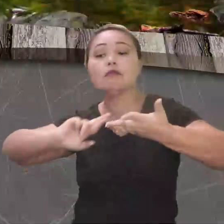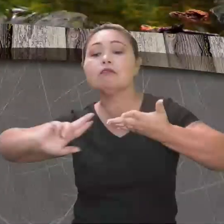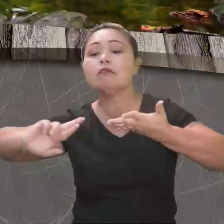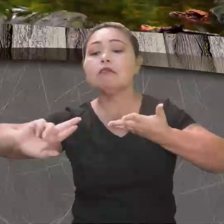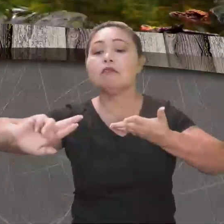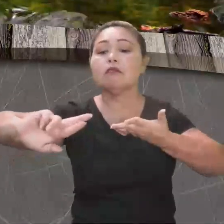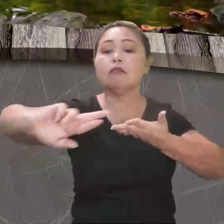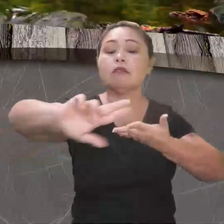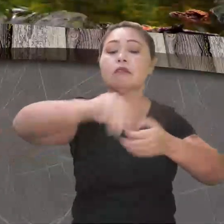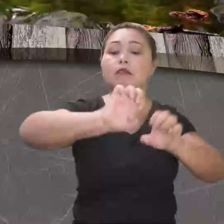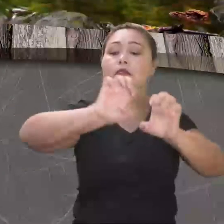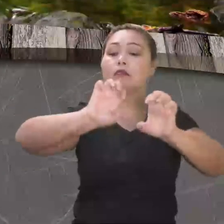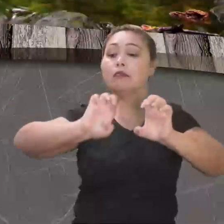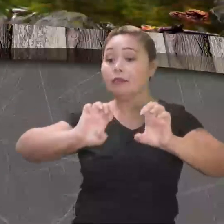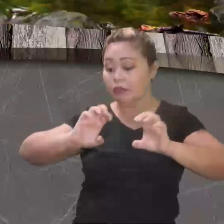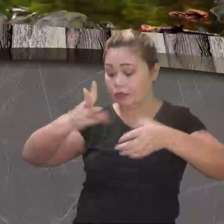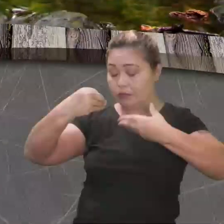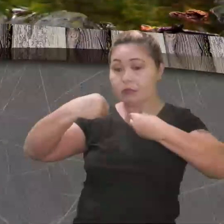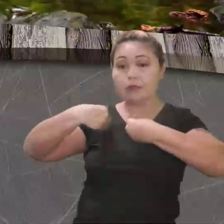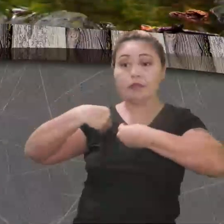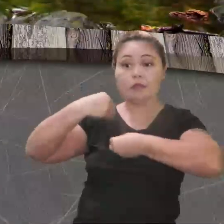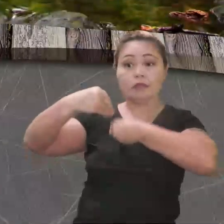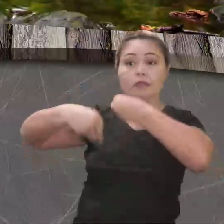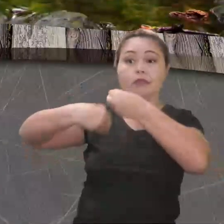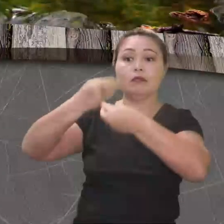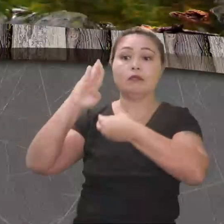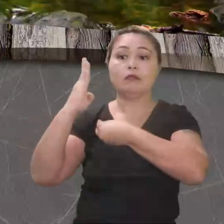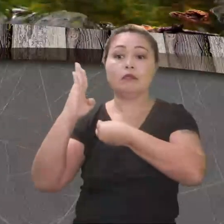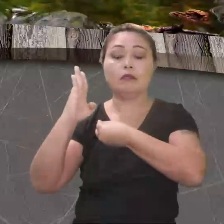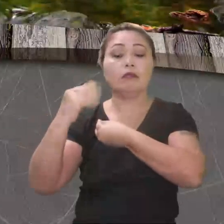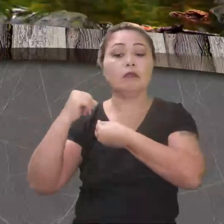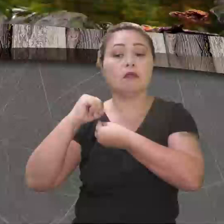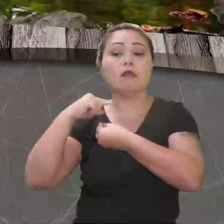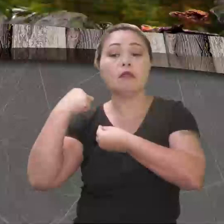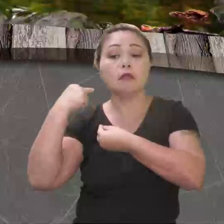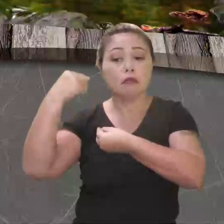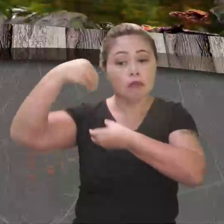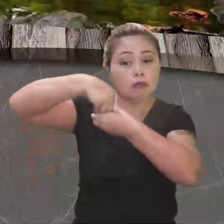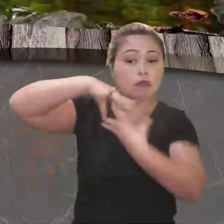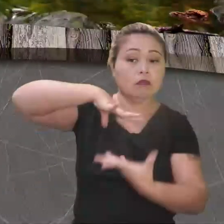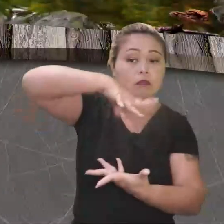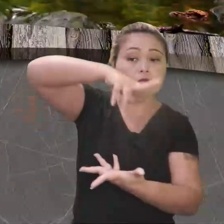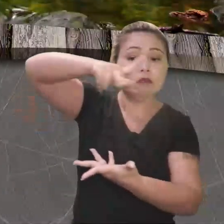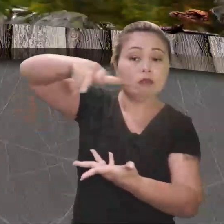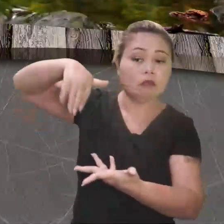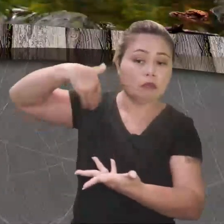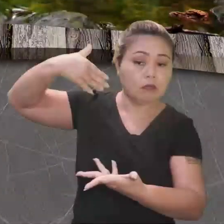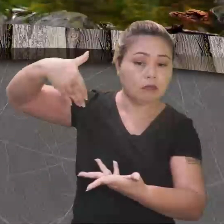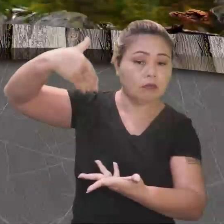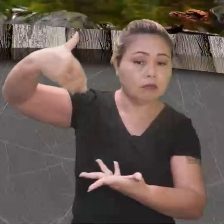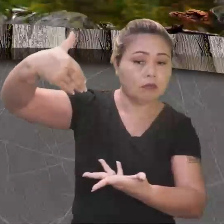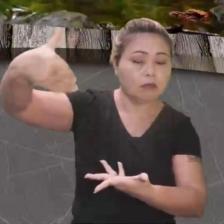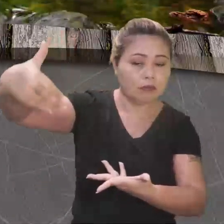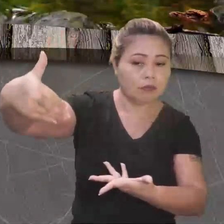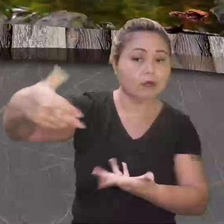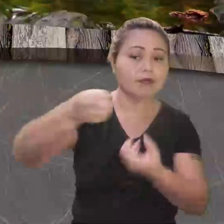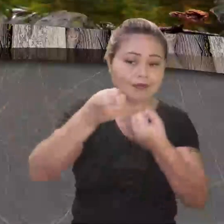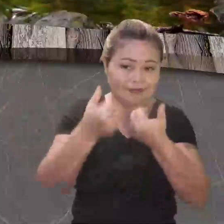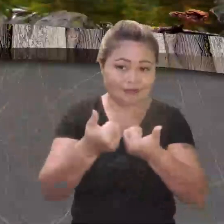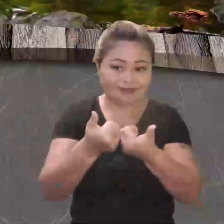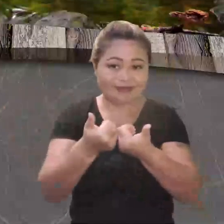diversidade, das estruturas, da vida biológica no nosso planeta ao longo do tempo, tá bom?